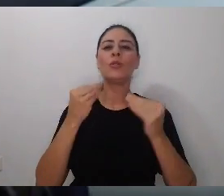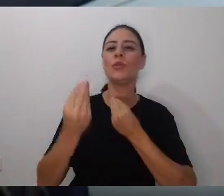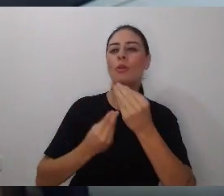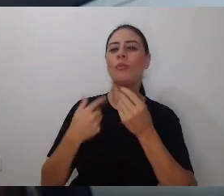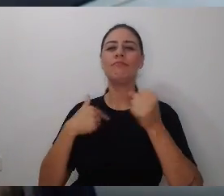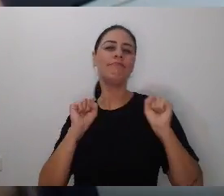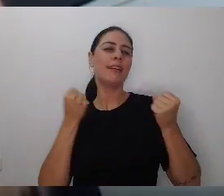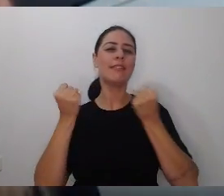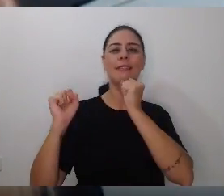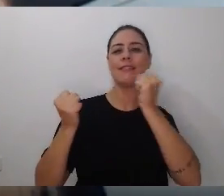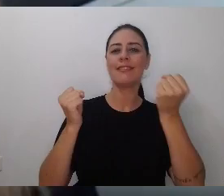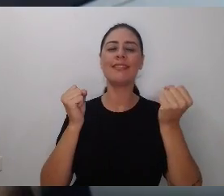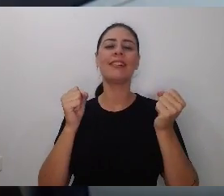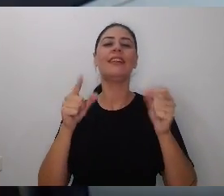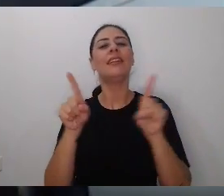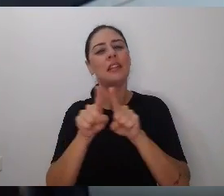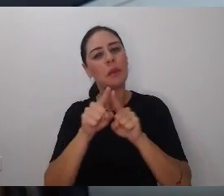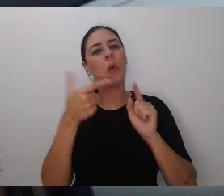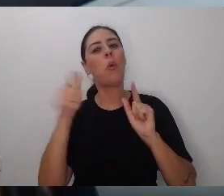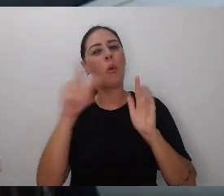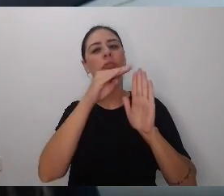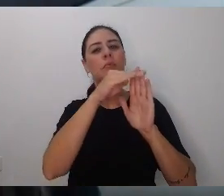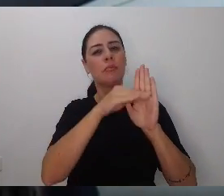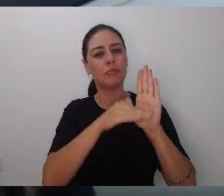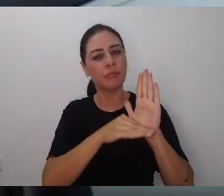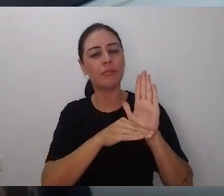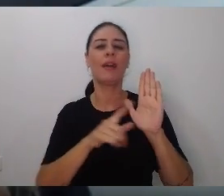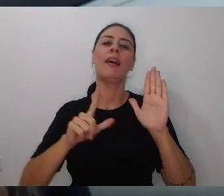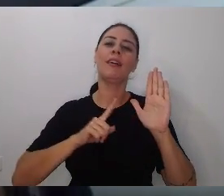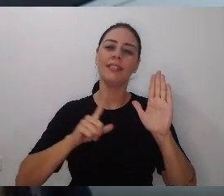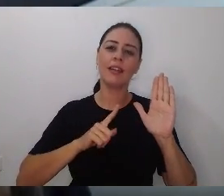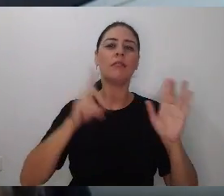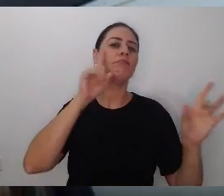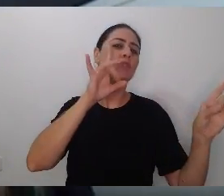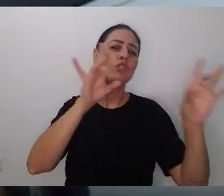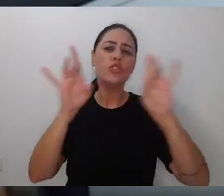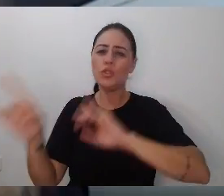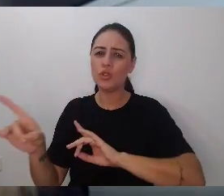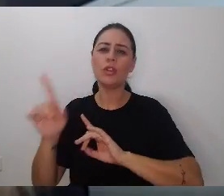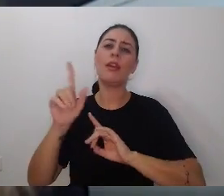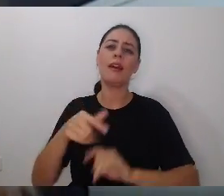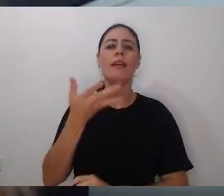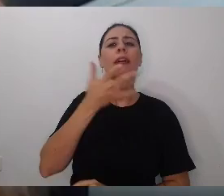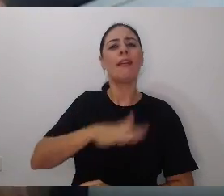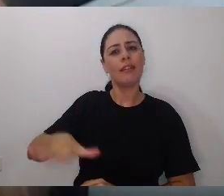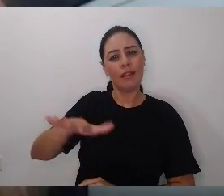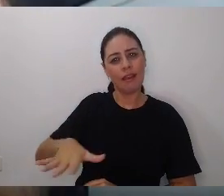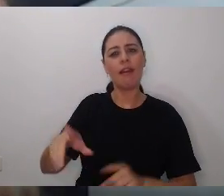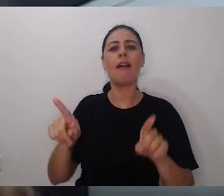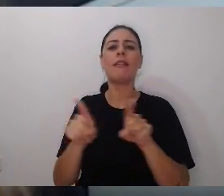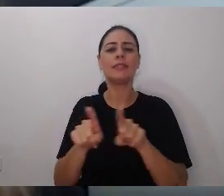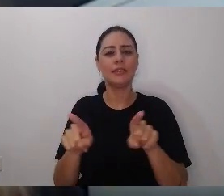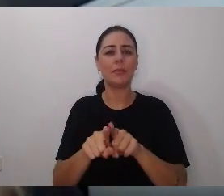vai trazer algumas questões a respeito da ansiedade e de algumas outras questões que estão ali no nosso dia a